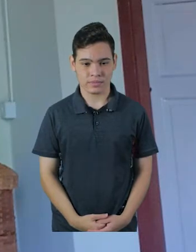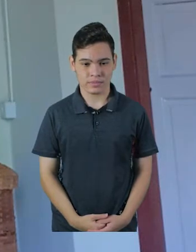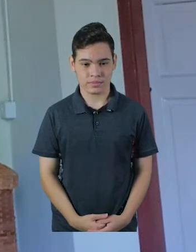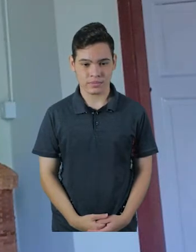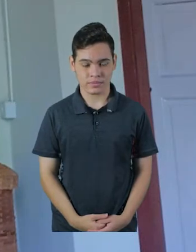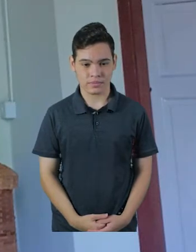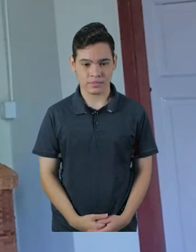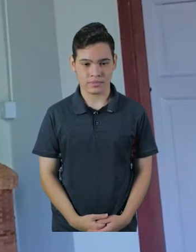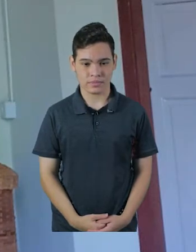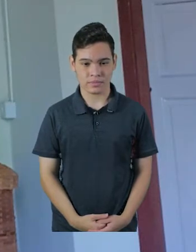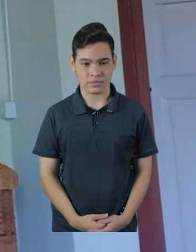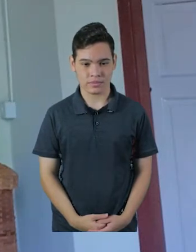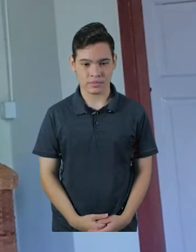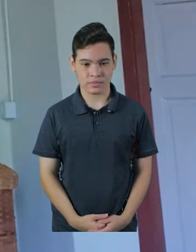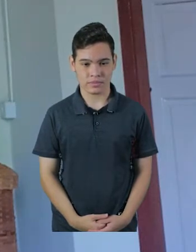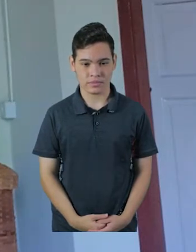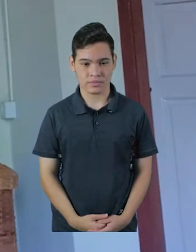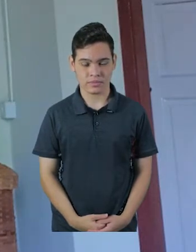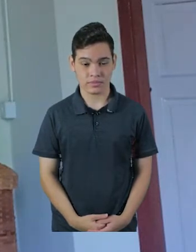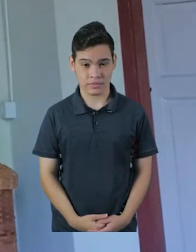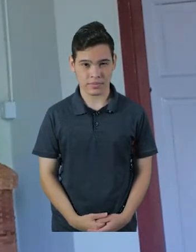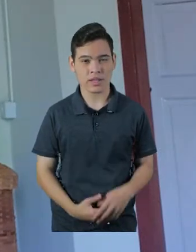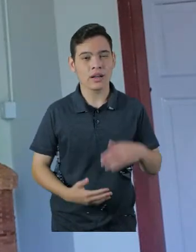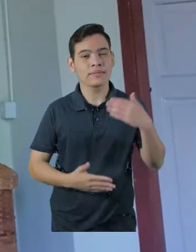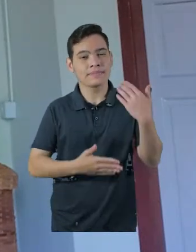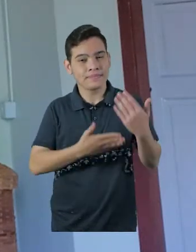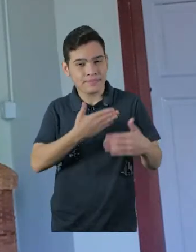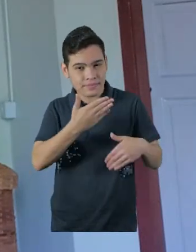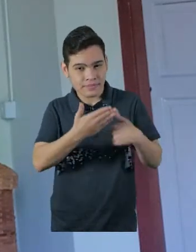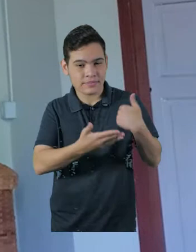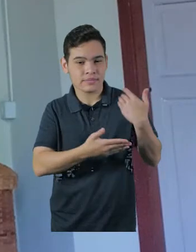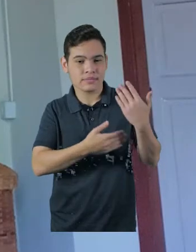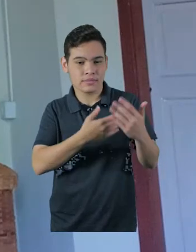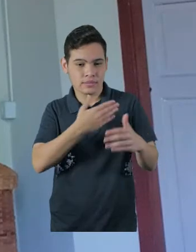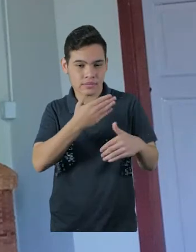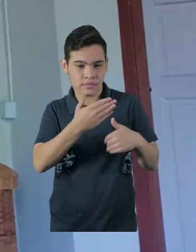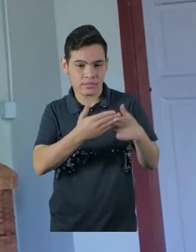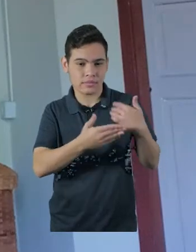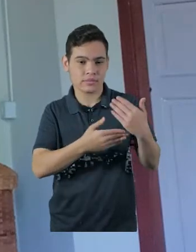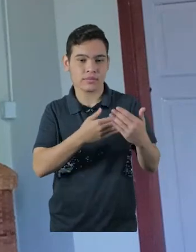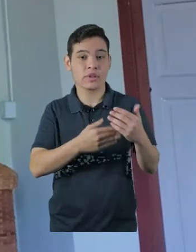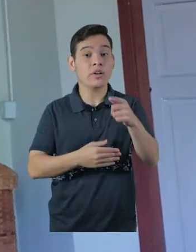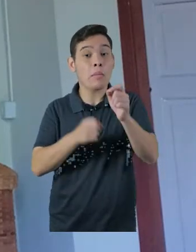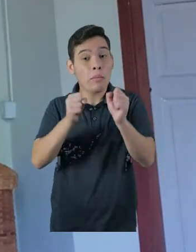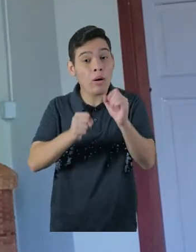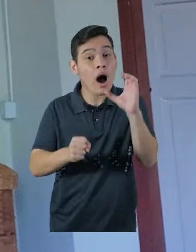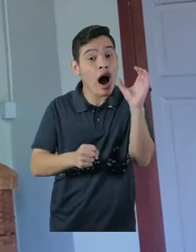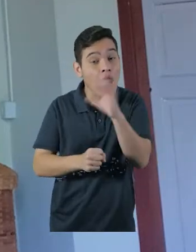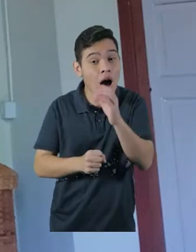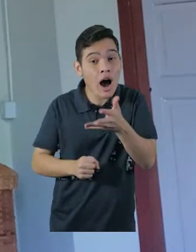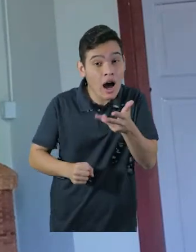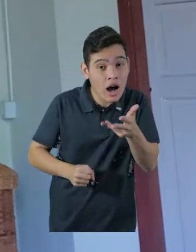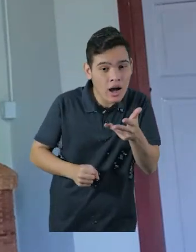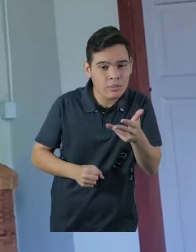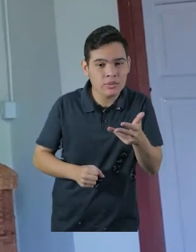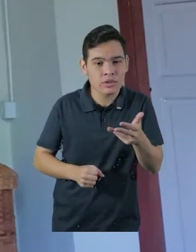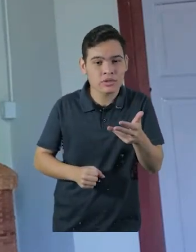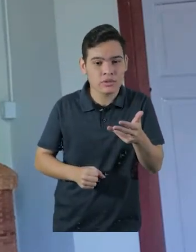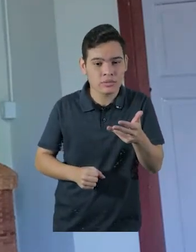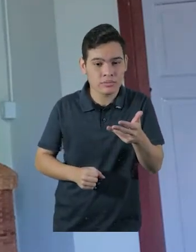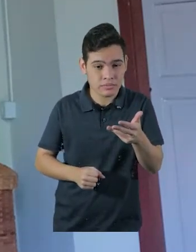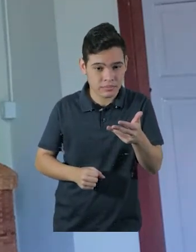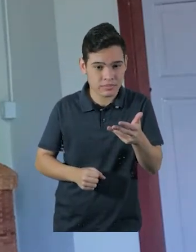E daí você vai, com o tempo que você fizer isso, você pode brincar com